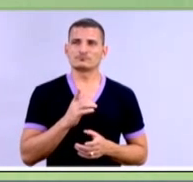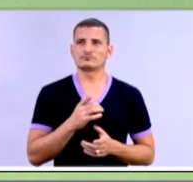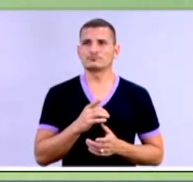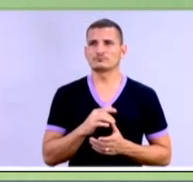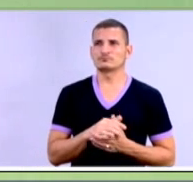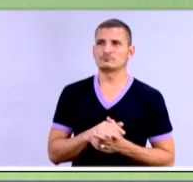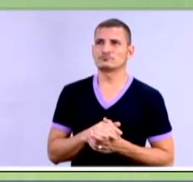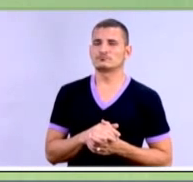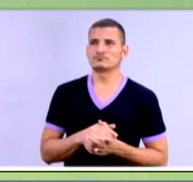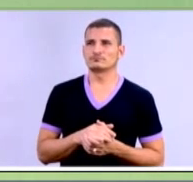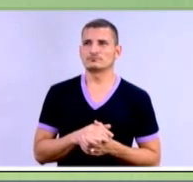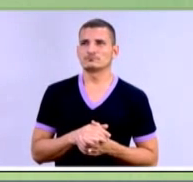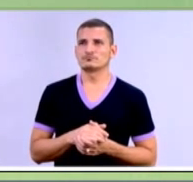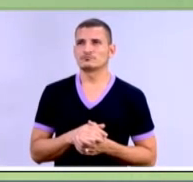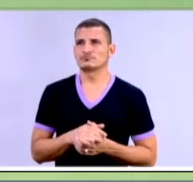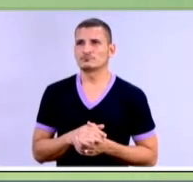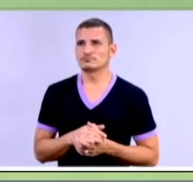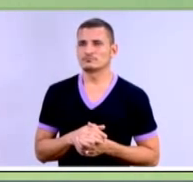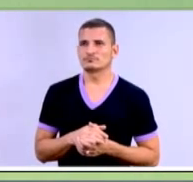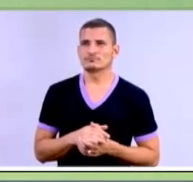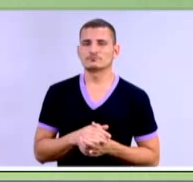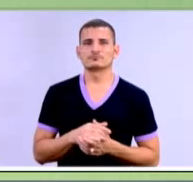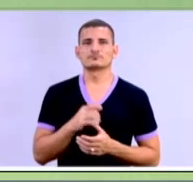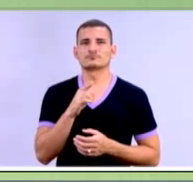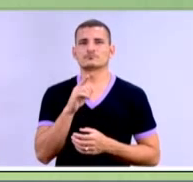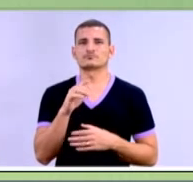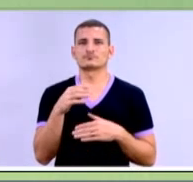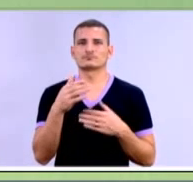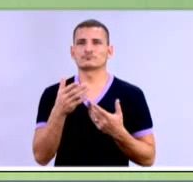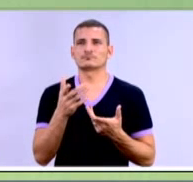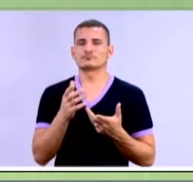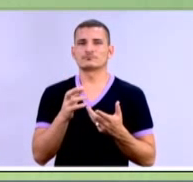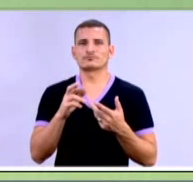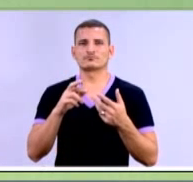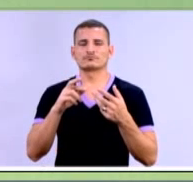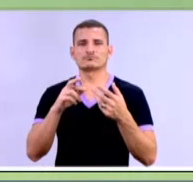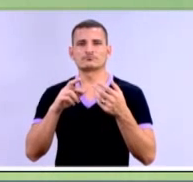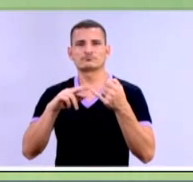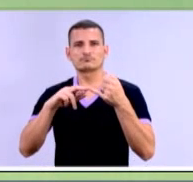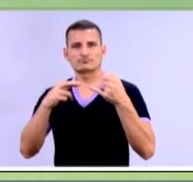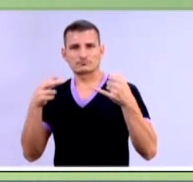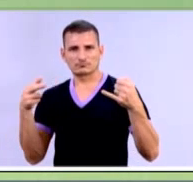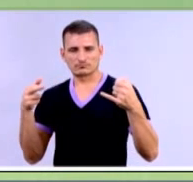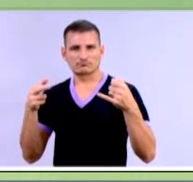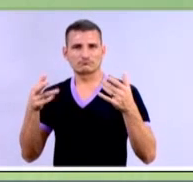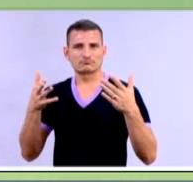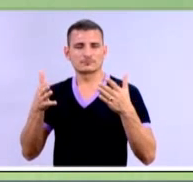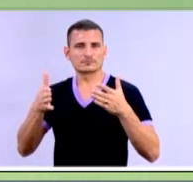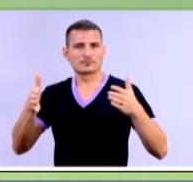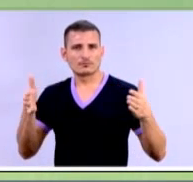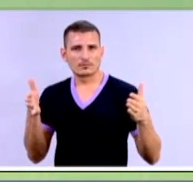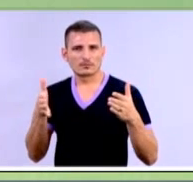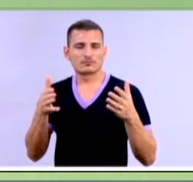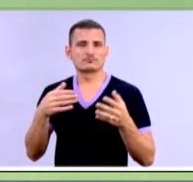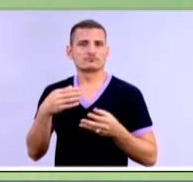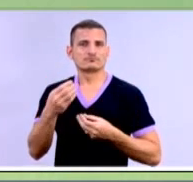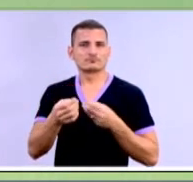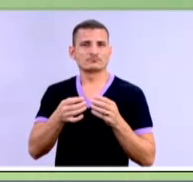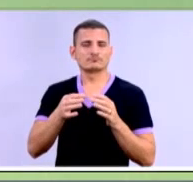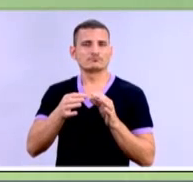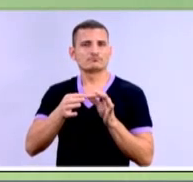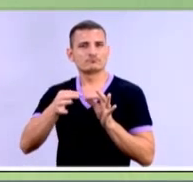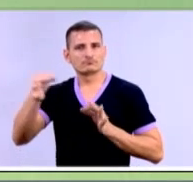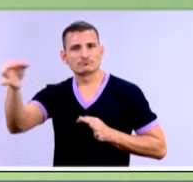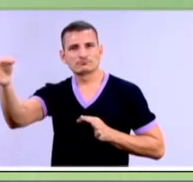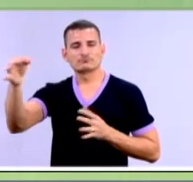é o tamanho da trança daqueles cabos, correto? Existe qual é a distância deles,